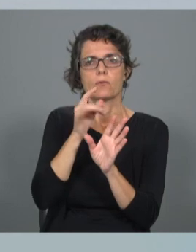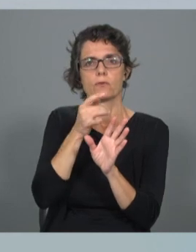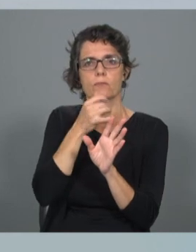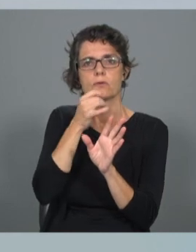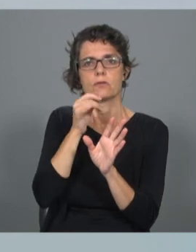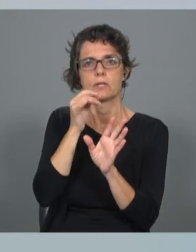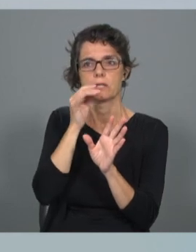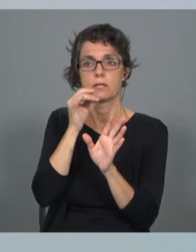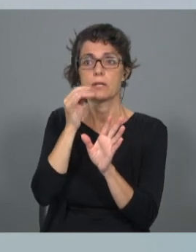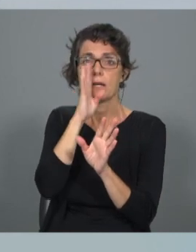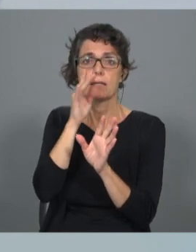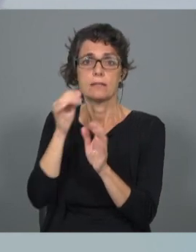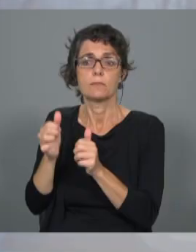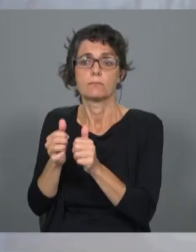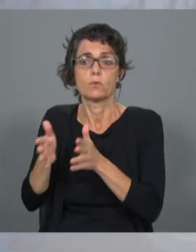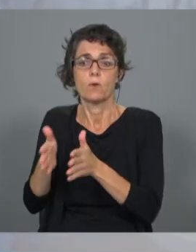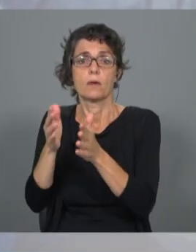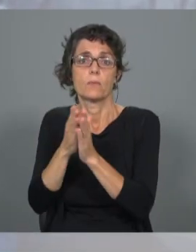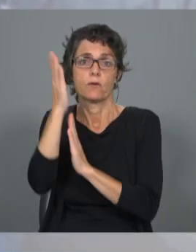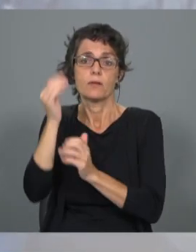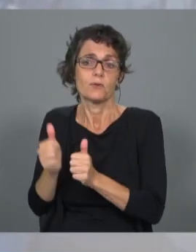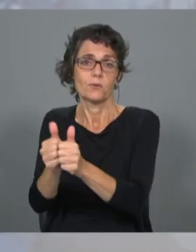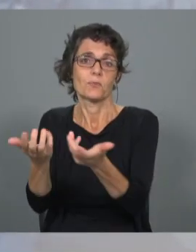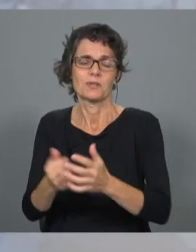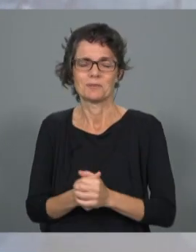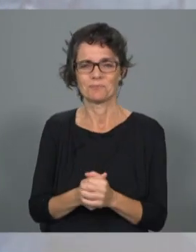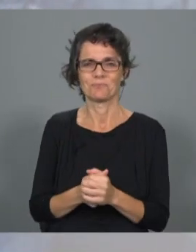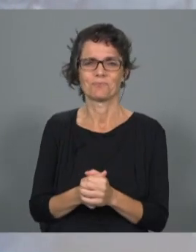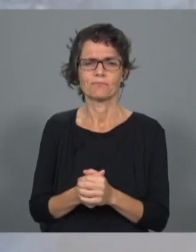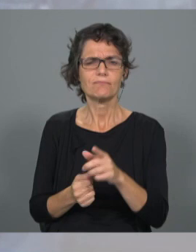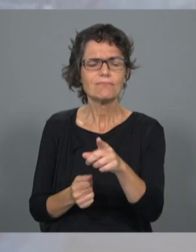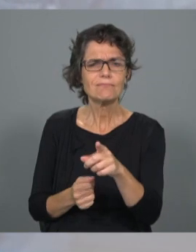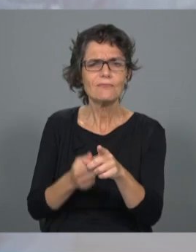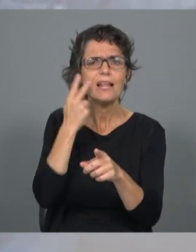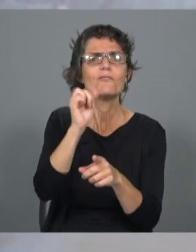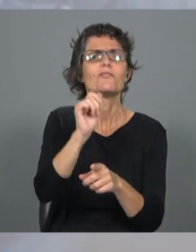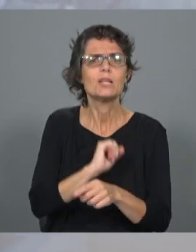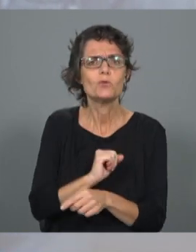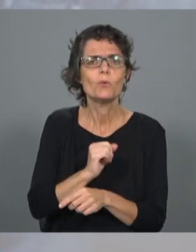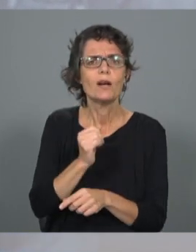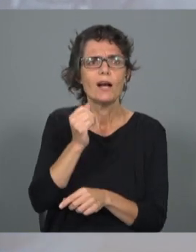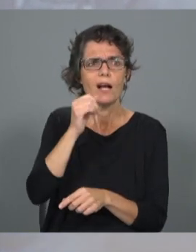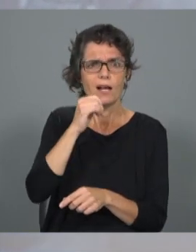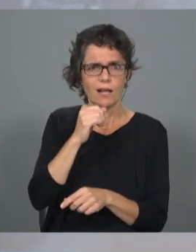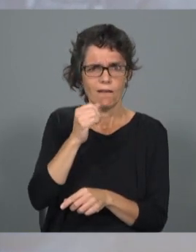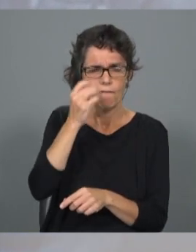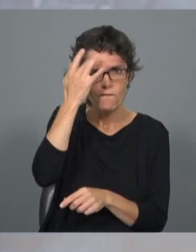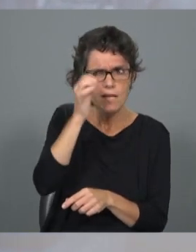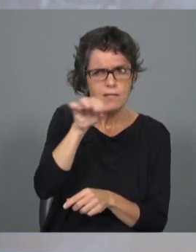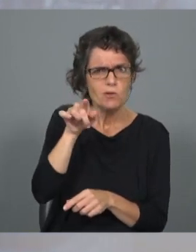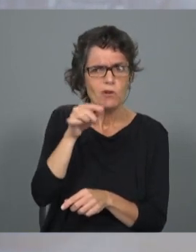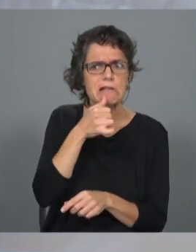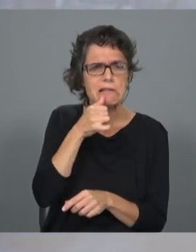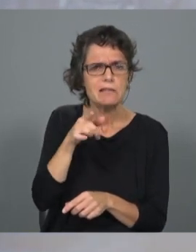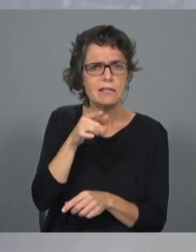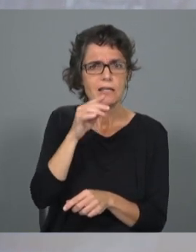propõe. Não é? Foi difícil, num dia na sua vida, também fazer esta escolha vocacional, sabendo que deixava para trás uma